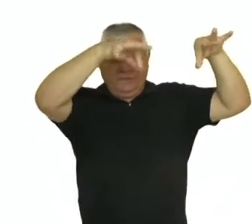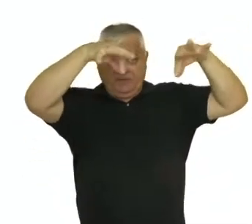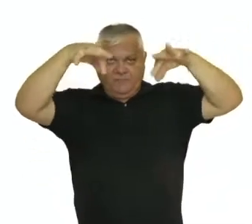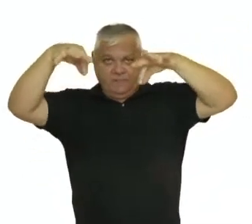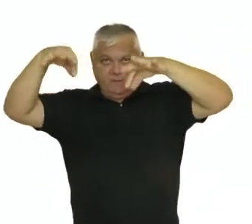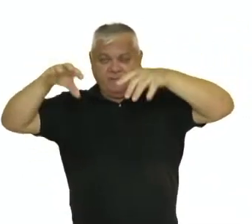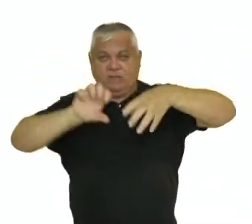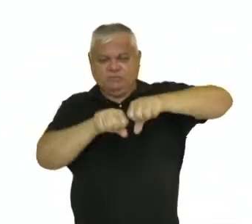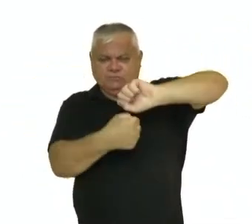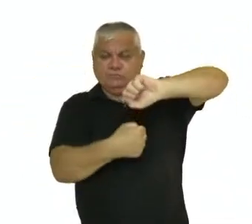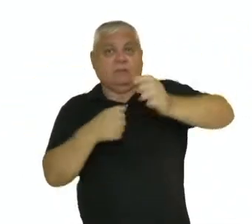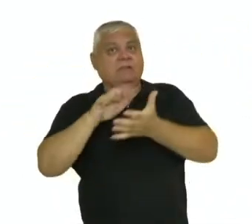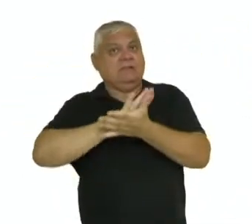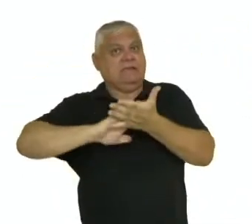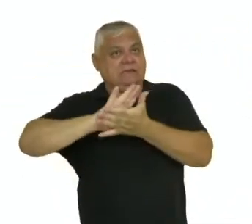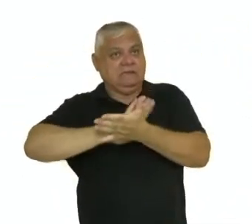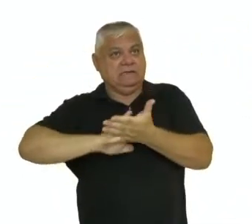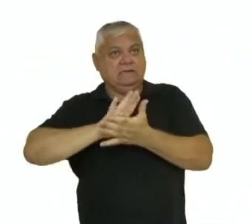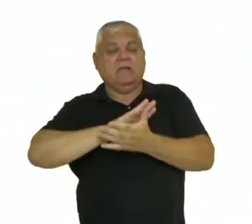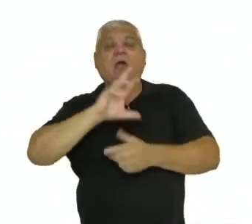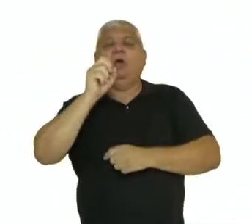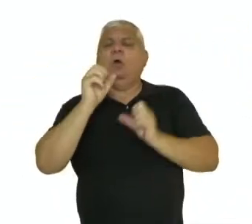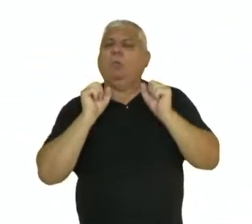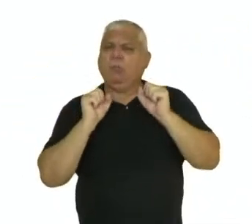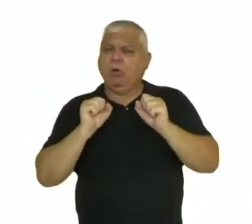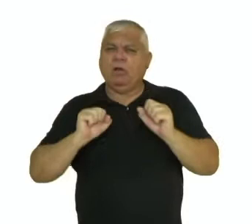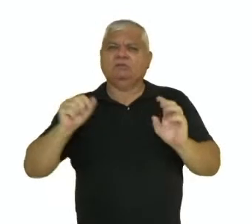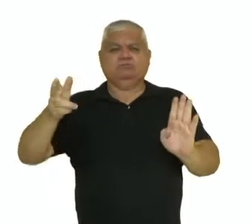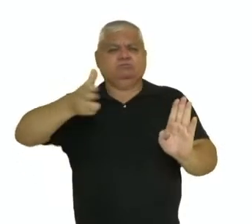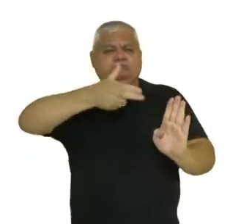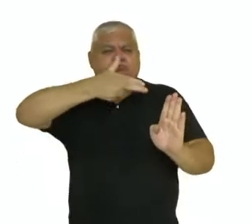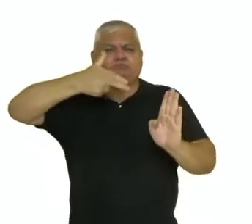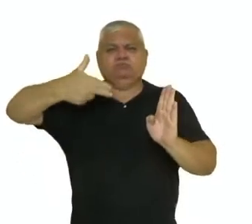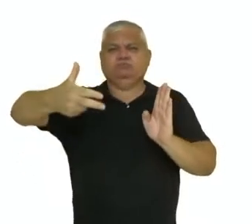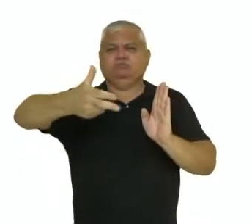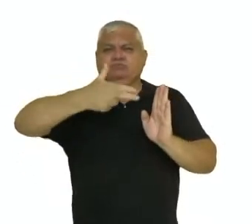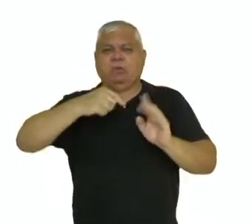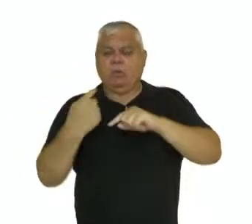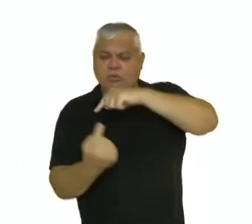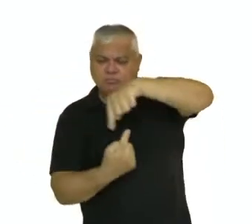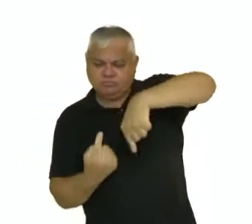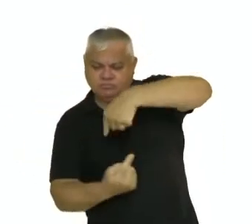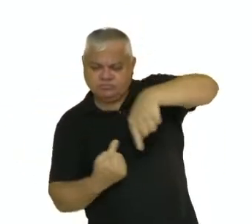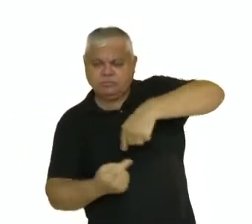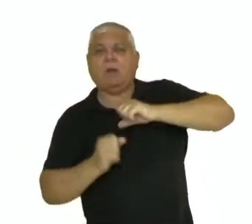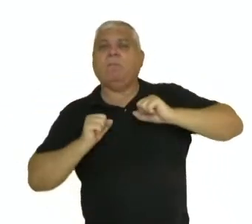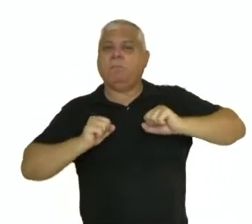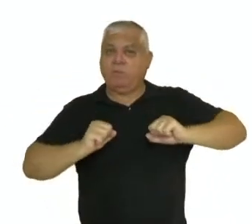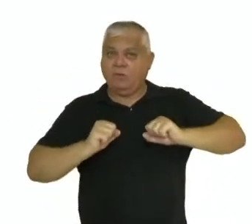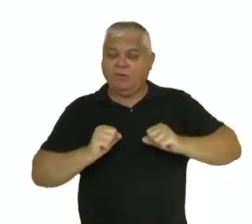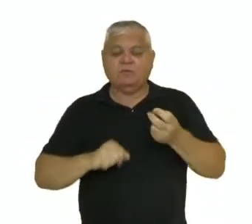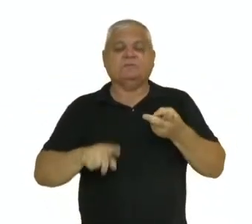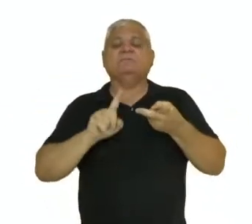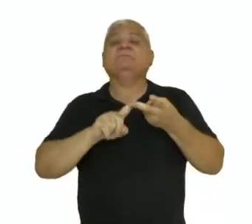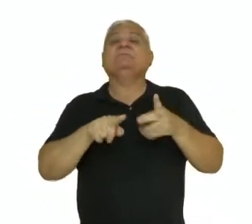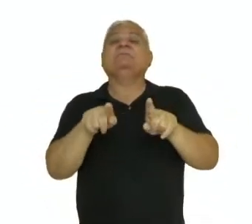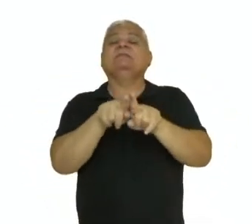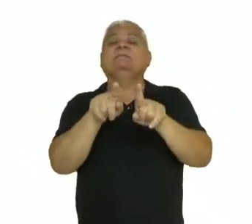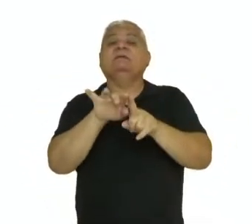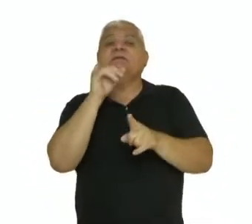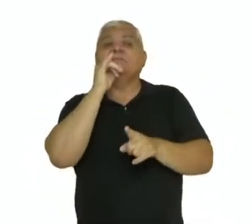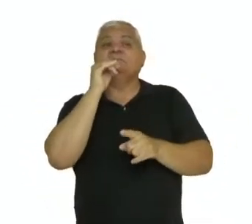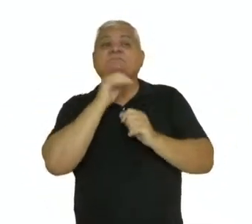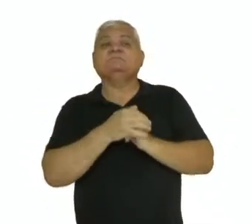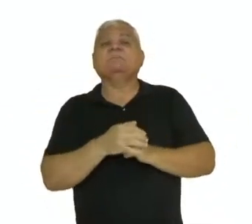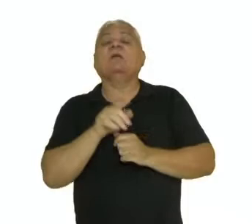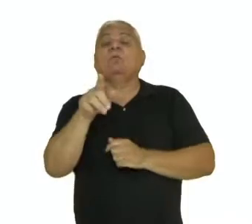sem torcer, ou que você pode usar a secadora, ou que você não pode usar a secadora. Temos também aqueles que indicam o